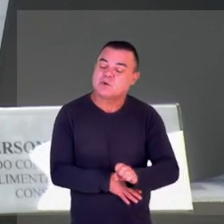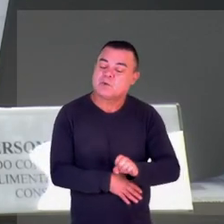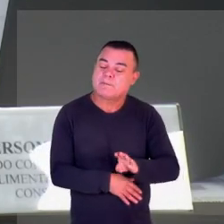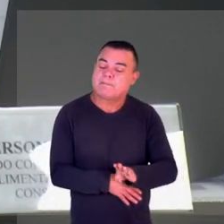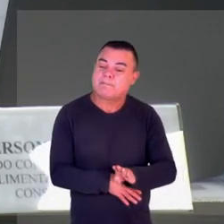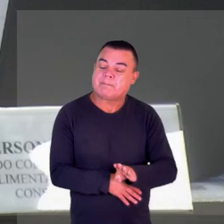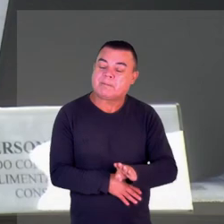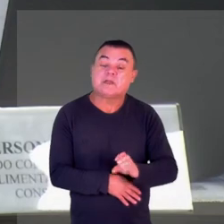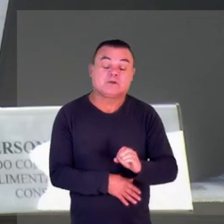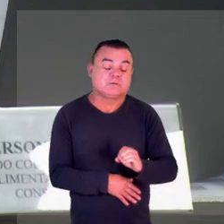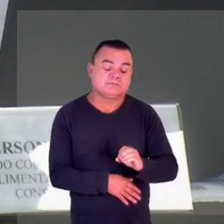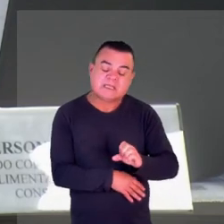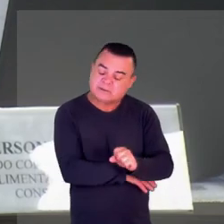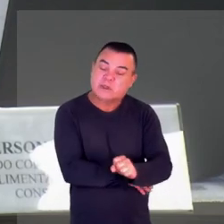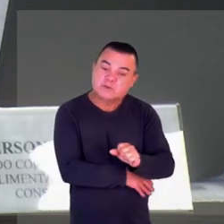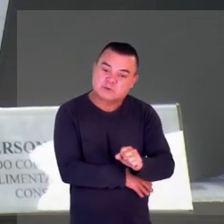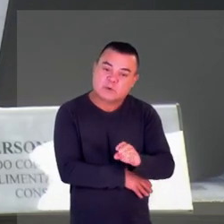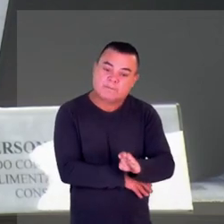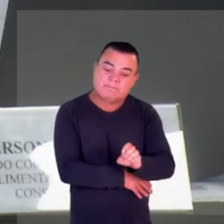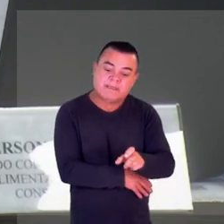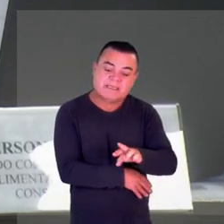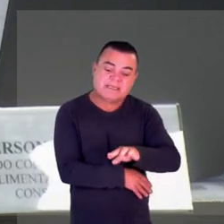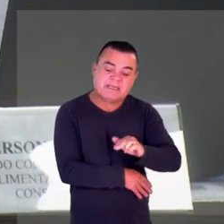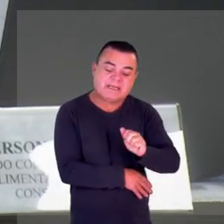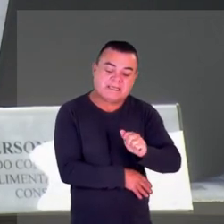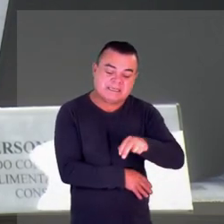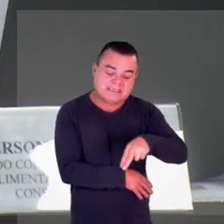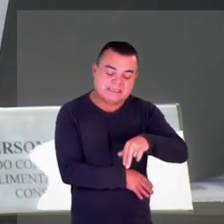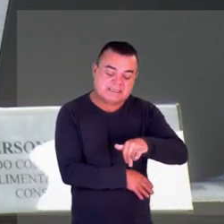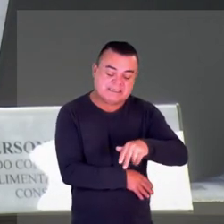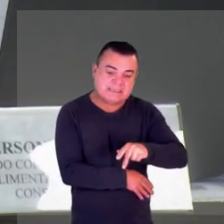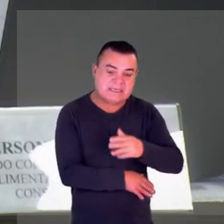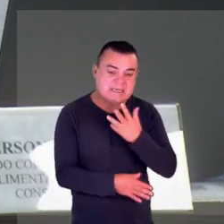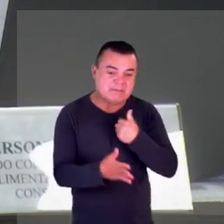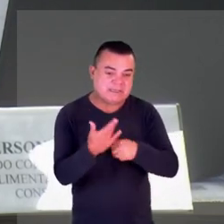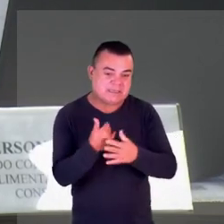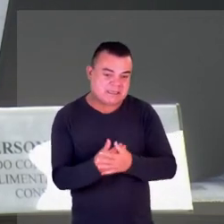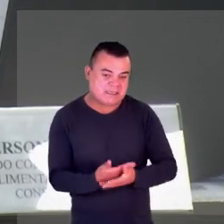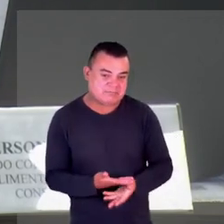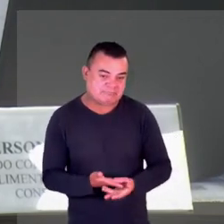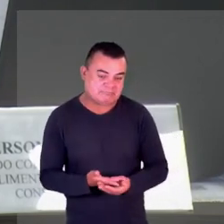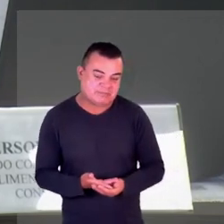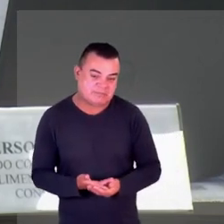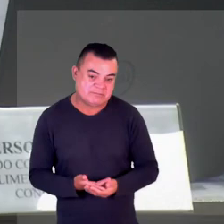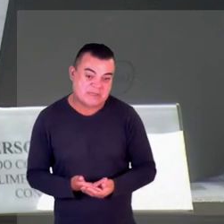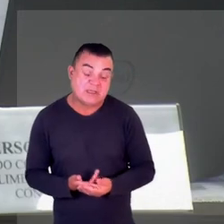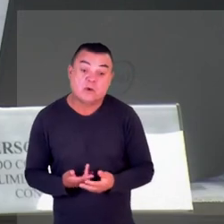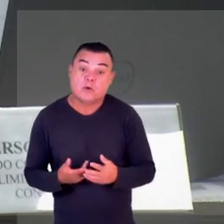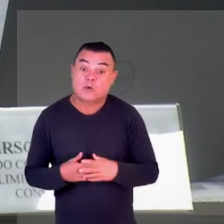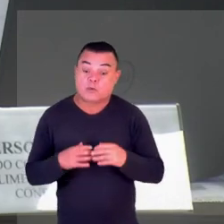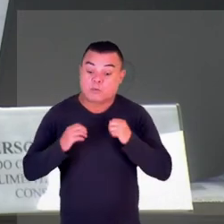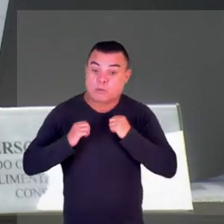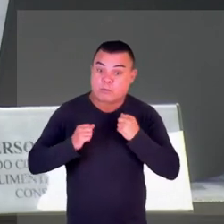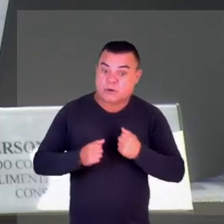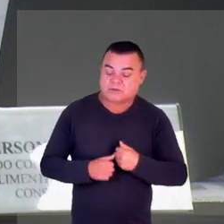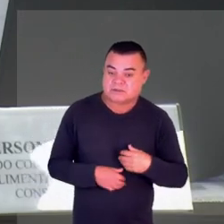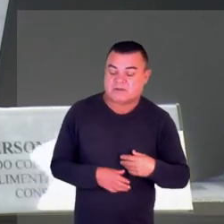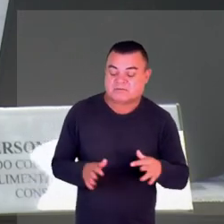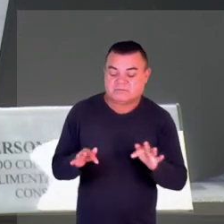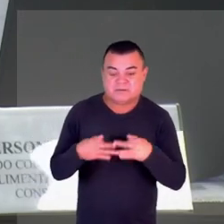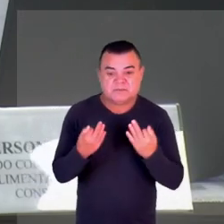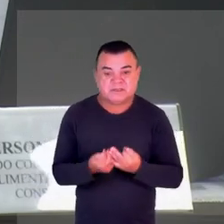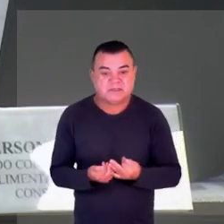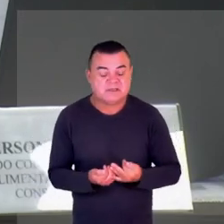se a gente garantir só que as pessoas T acesso a alimento o bolso família pode cumprir uma parte disso mas você vai ter acesso aos